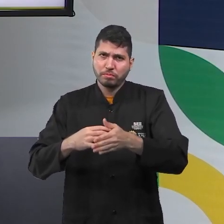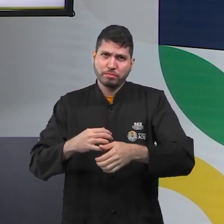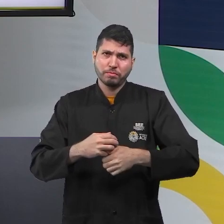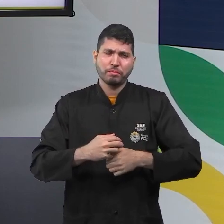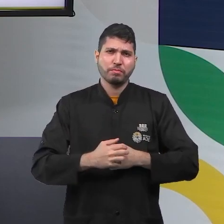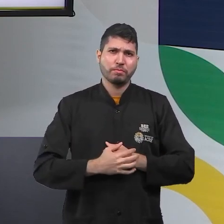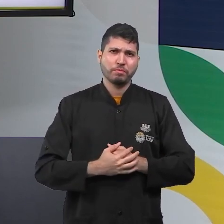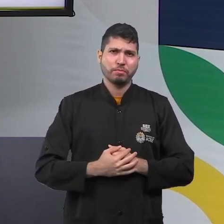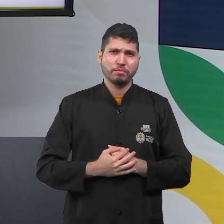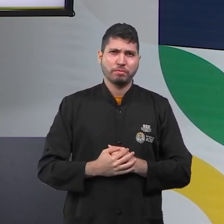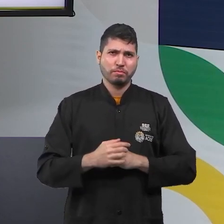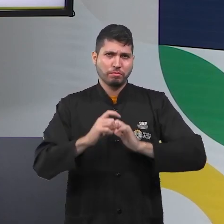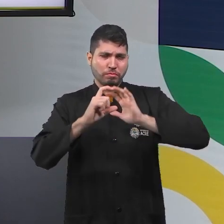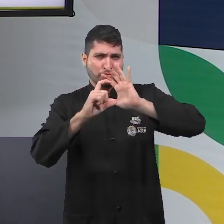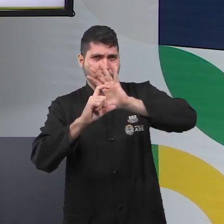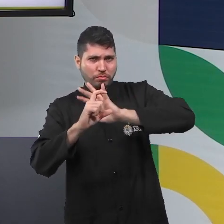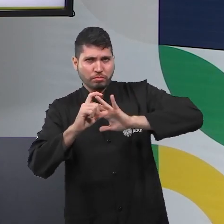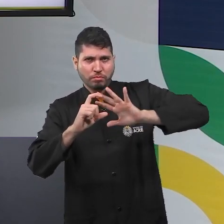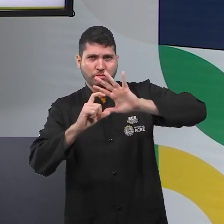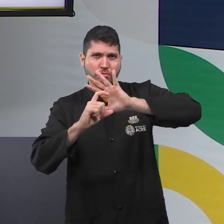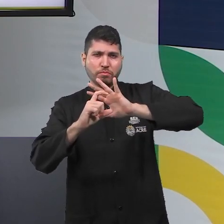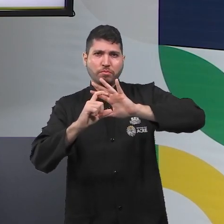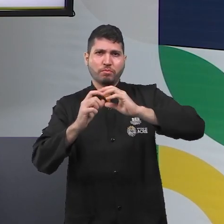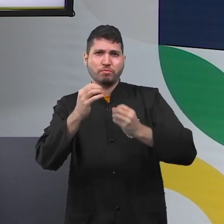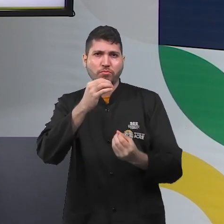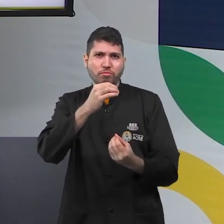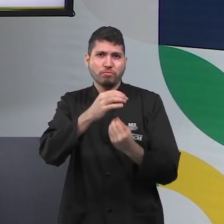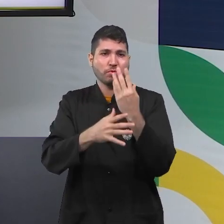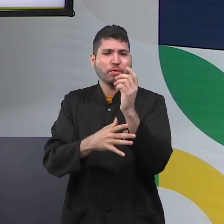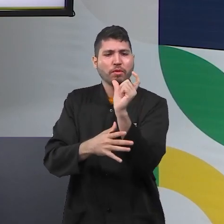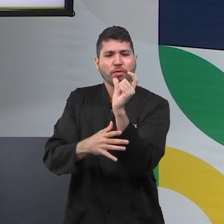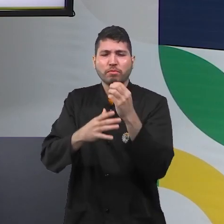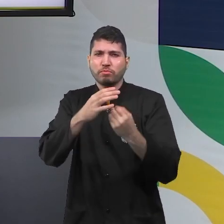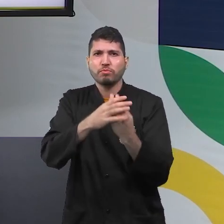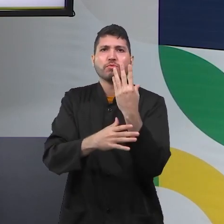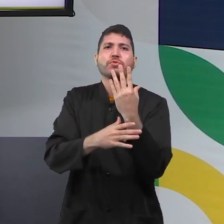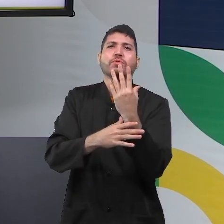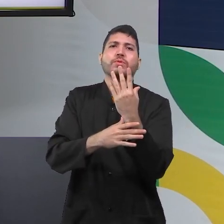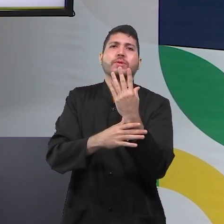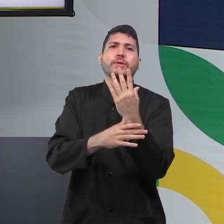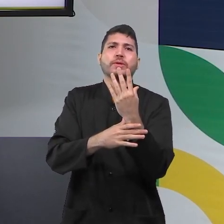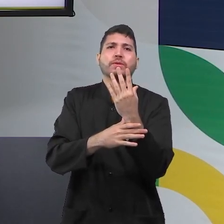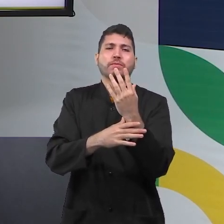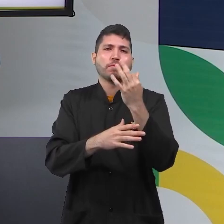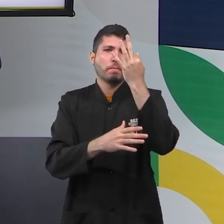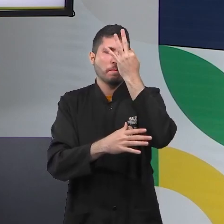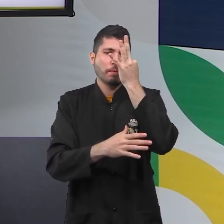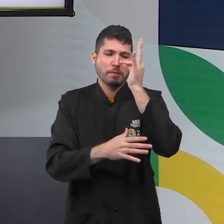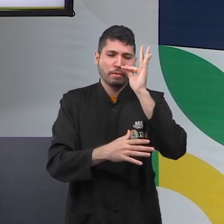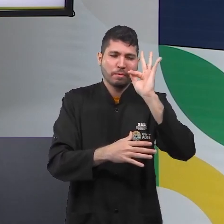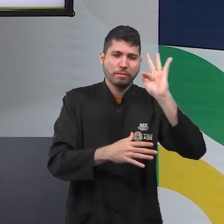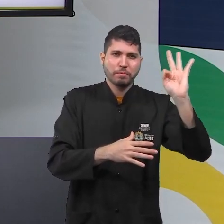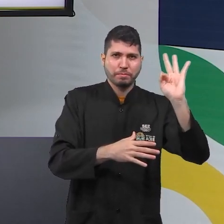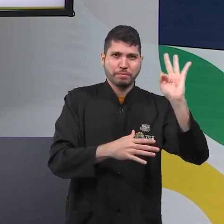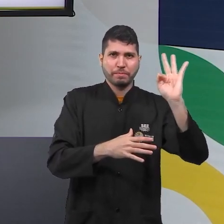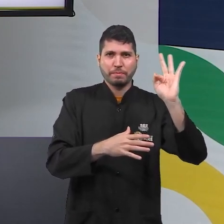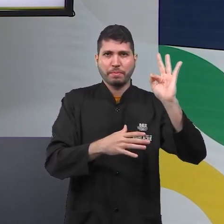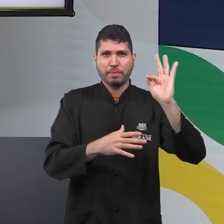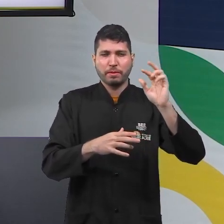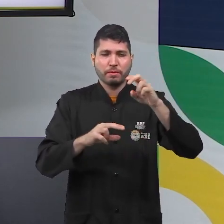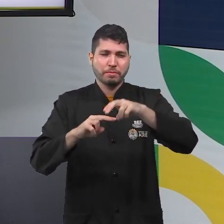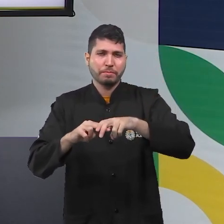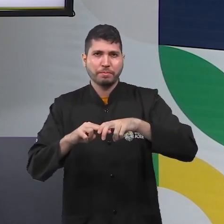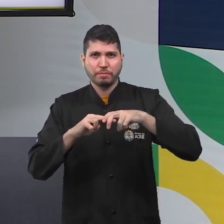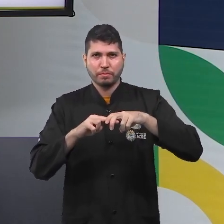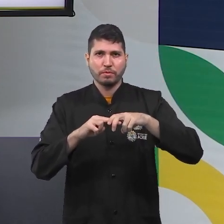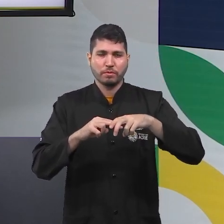né. Charges é uma palavra que surgiu dentro aí do francês, uma palavra de origem francesa, por isso que ela não